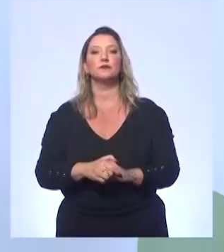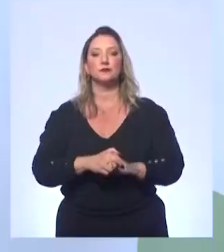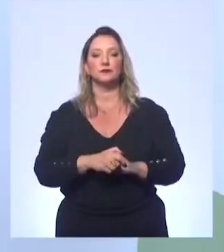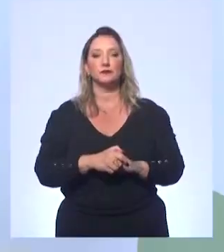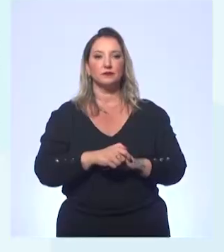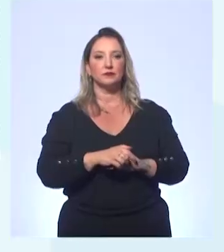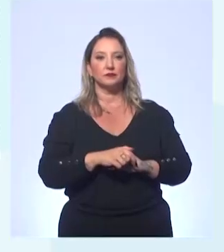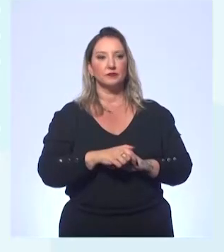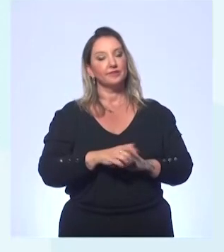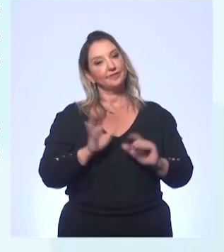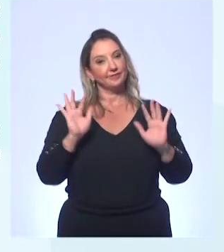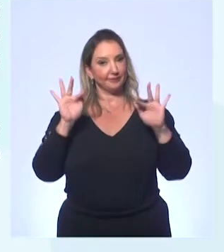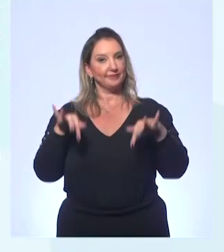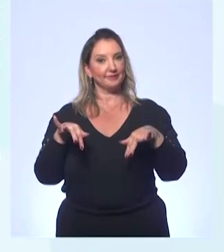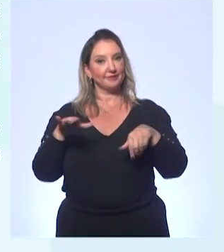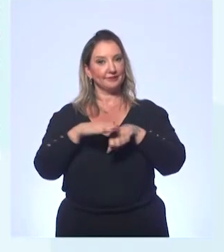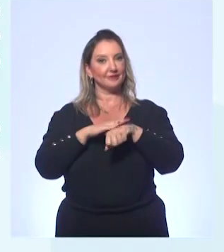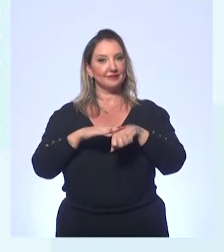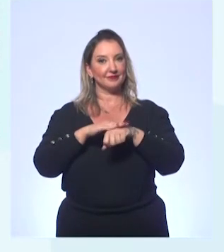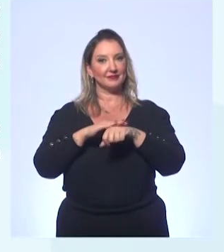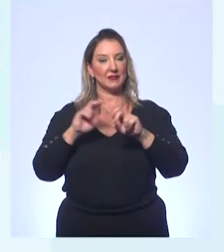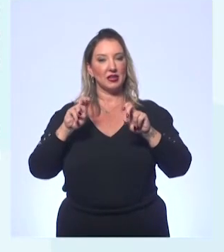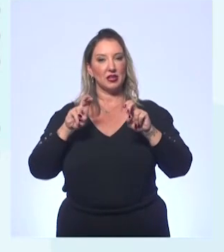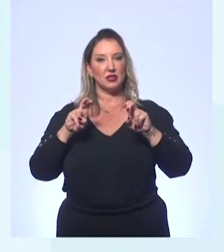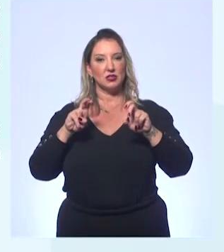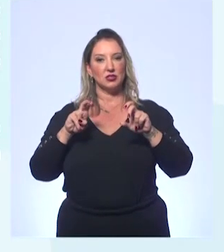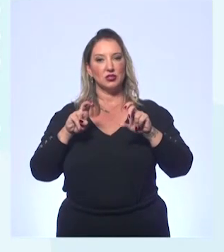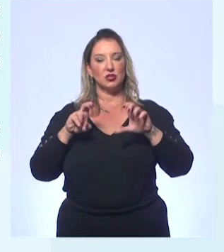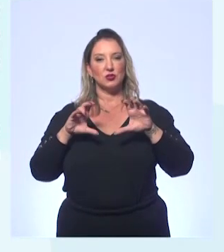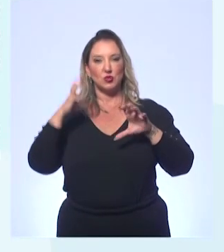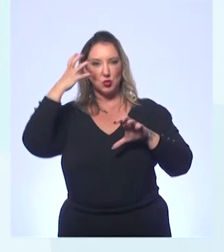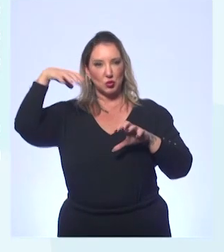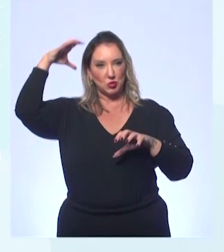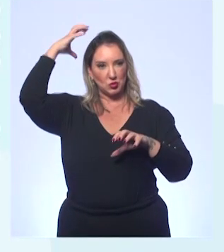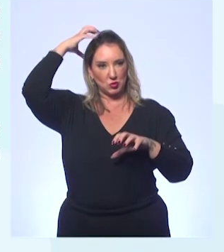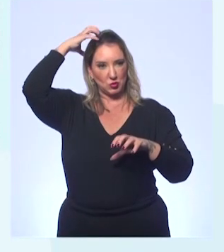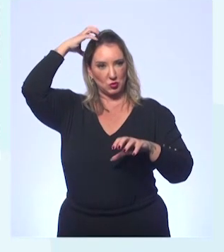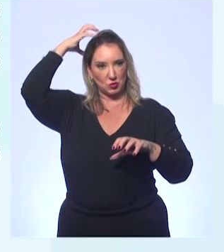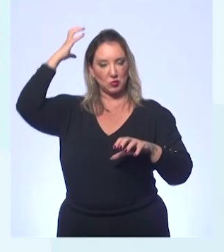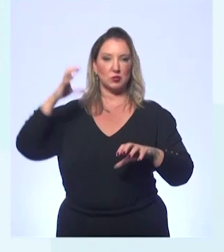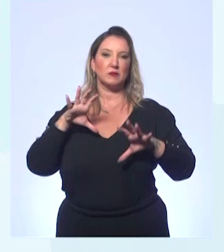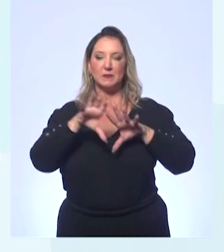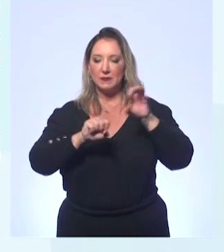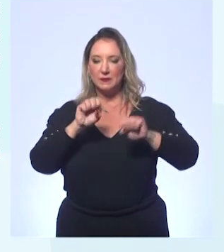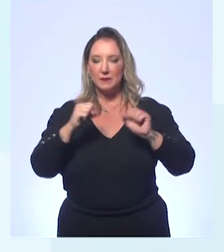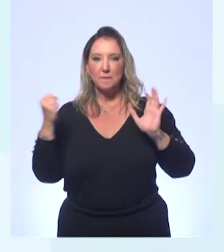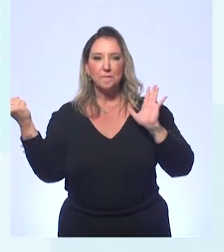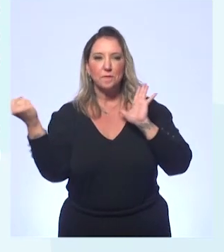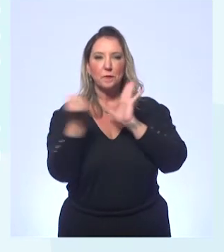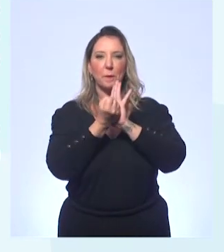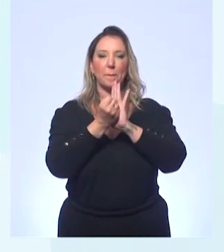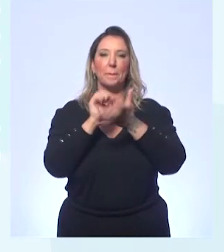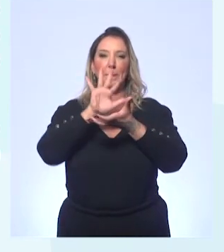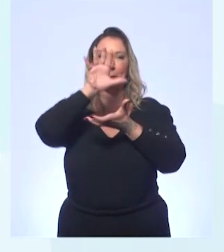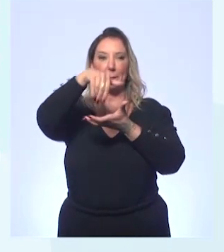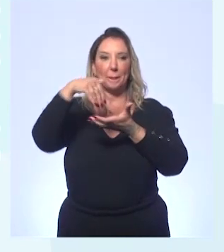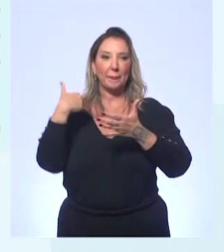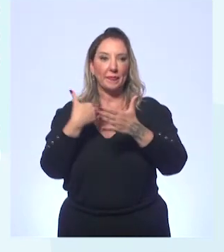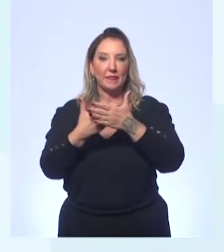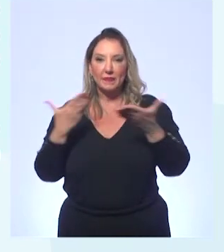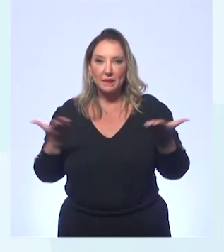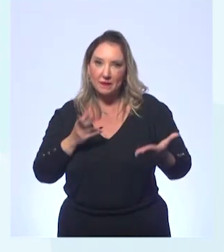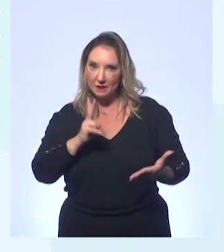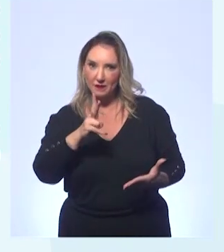E, finalmente, também conversamos aí sobre o colonialismo e o imperialismo, que deixaram marcas no continente que perduram até os dias de